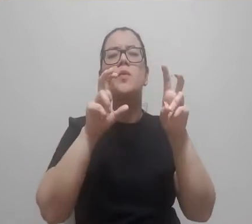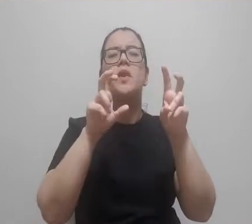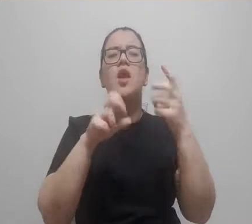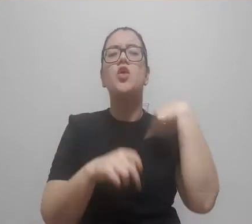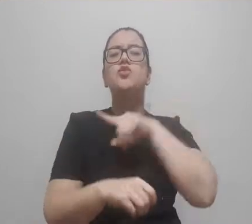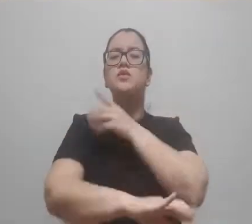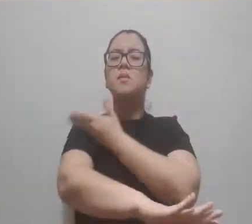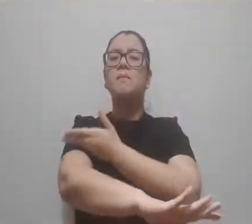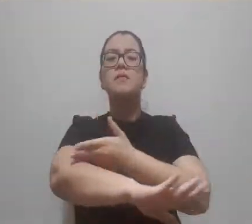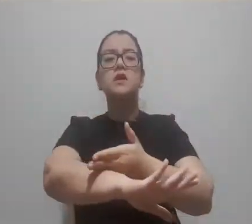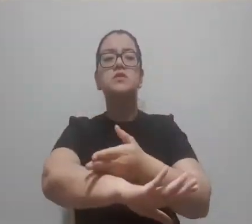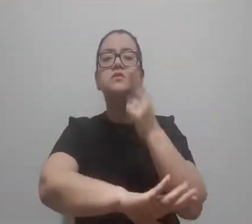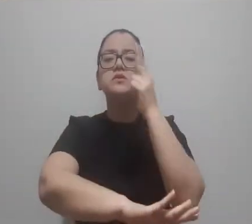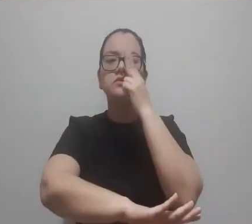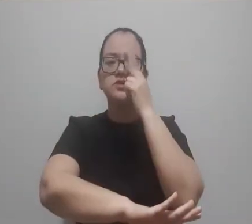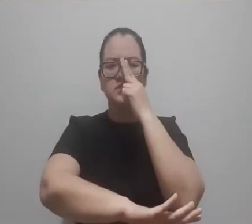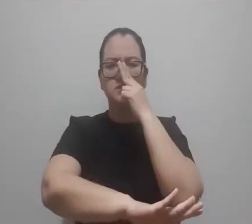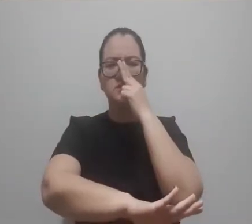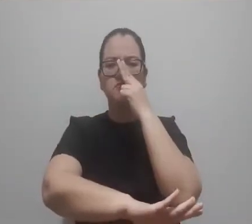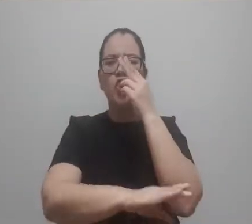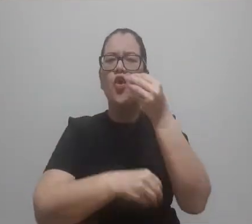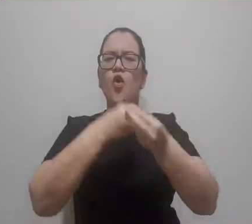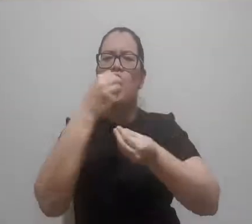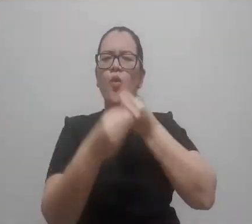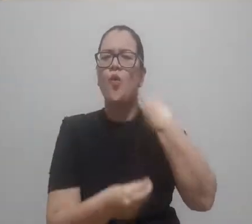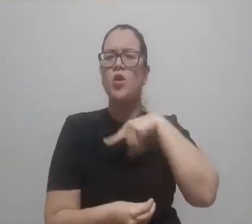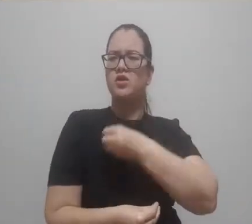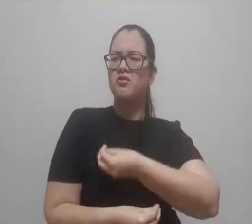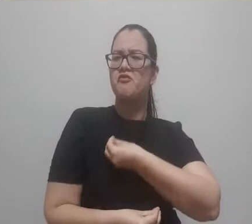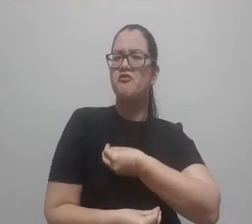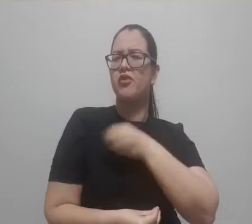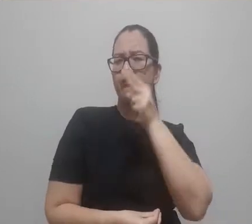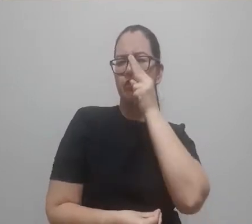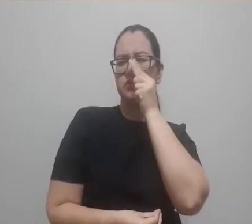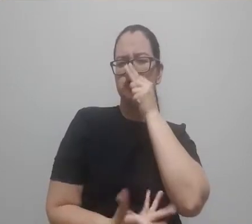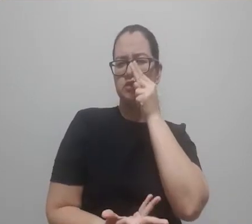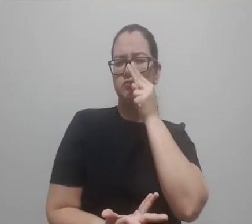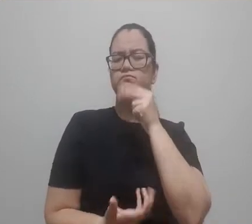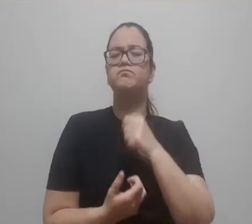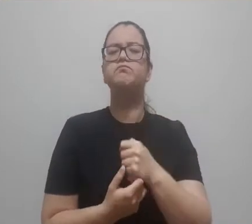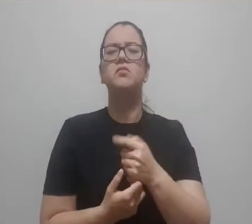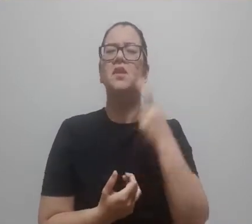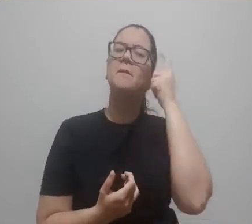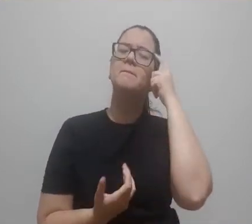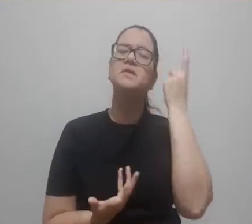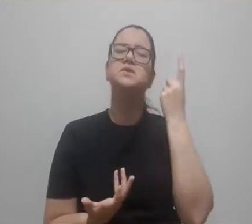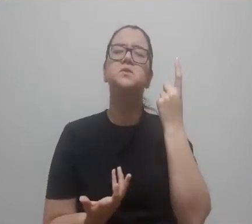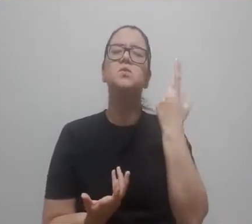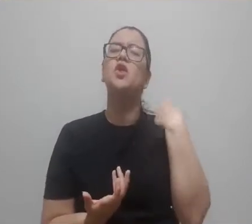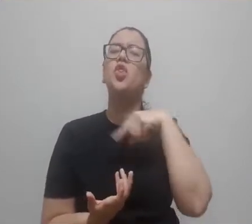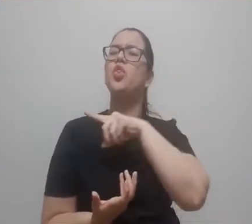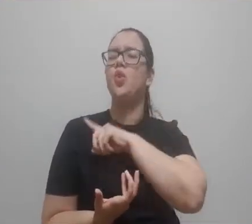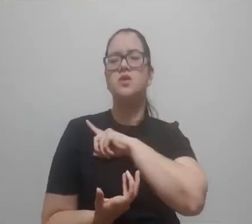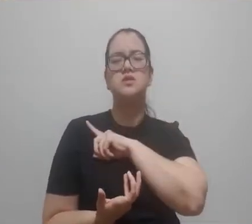nosso cristianismo, a nossa maneira de viver a vida cristã. Eu penso que todos nós, você